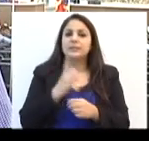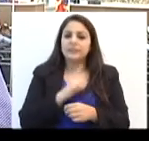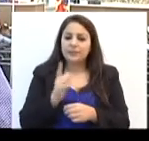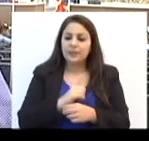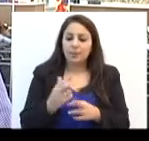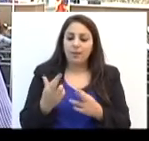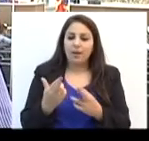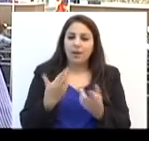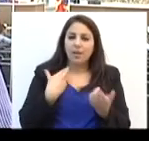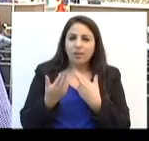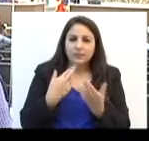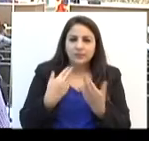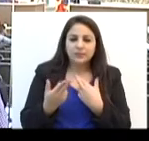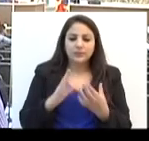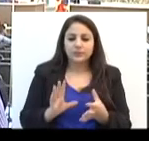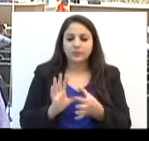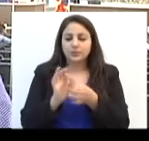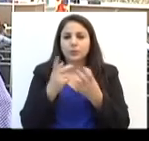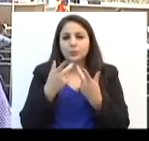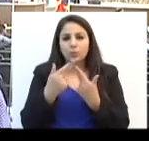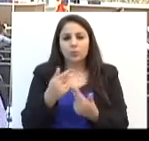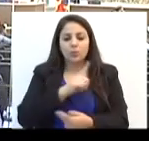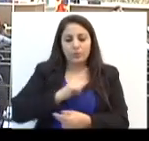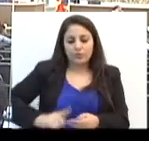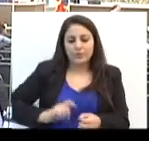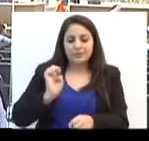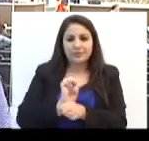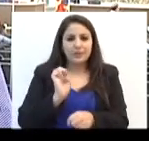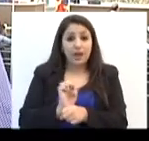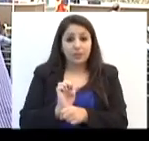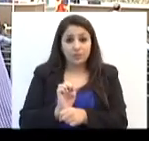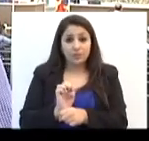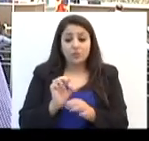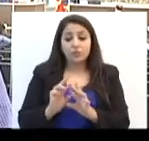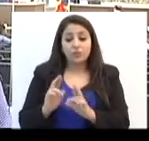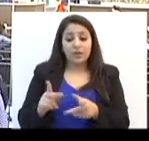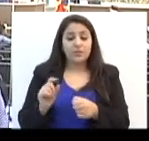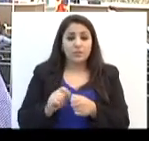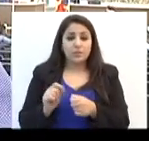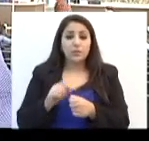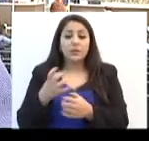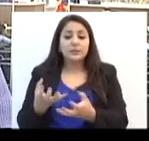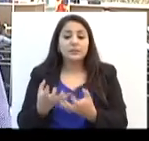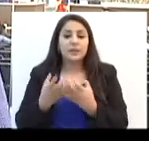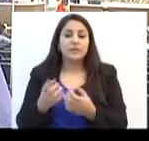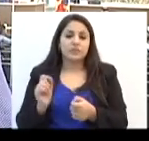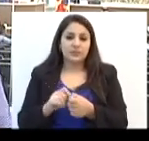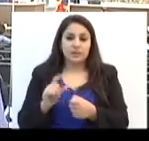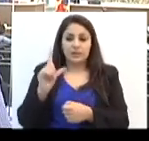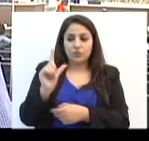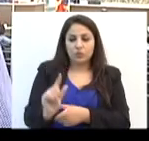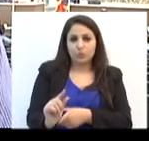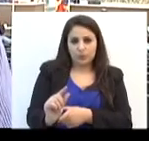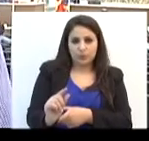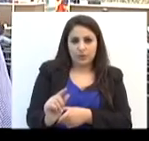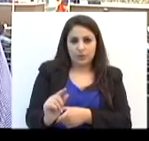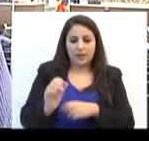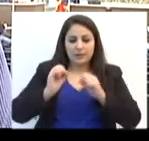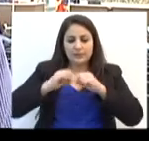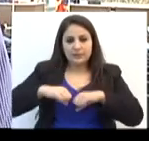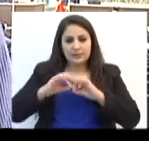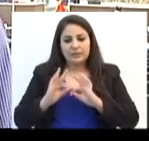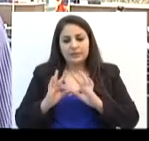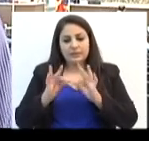uma reação por parte do governo do estado de não fazer o que estão pensando fazer, que é reduzir a